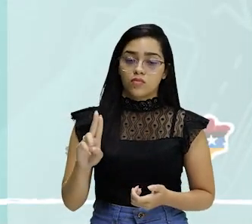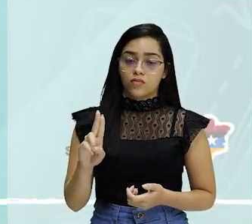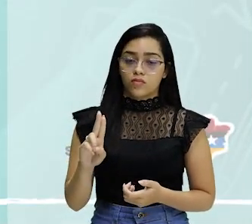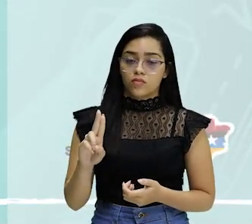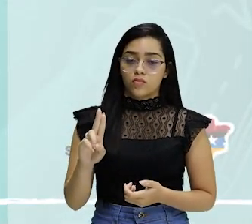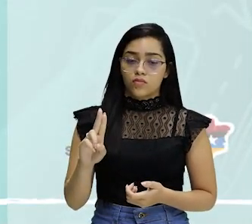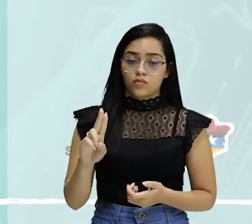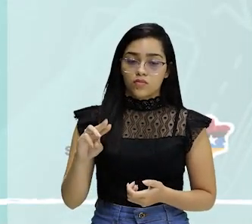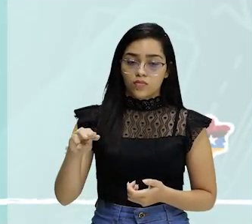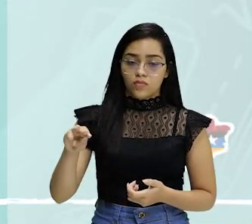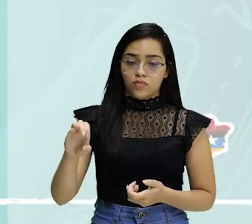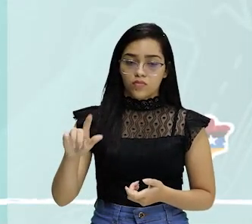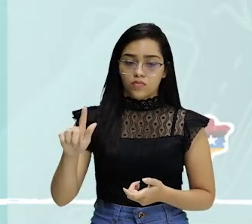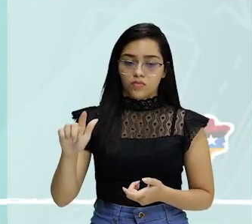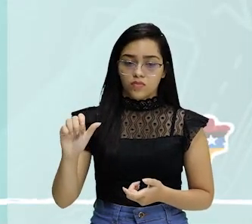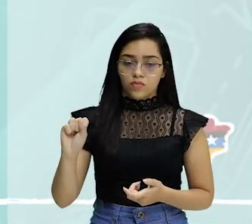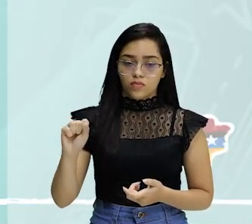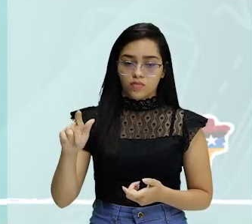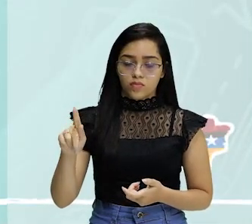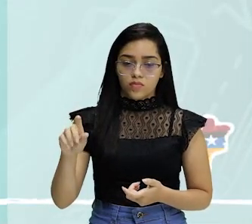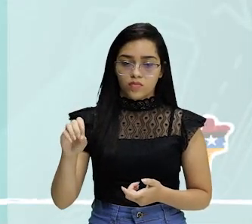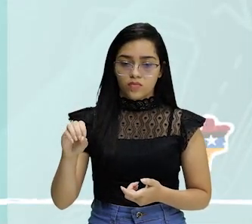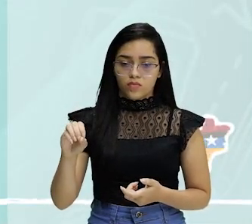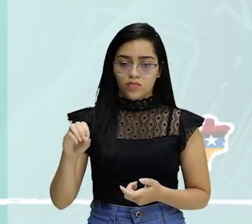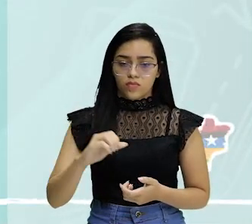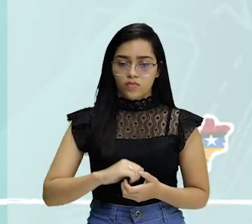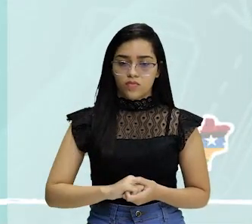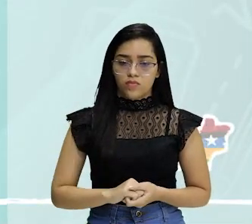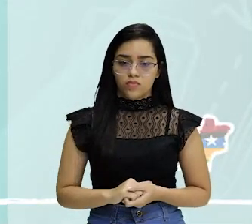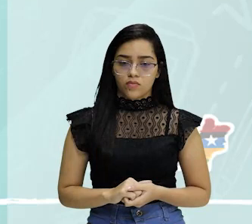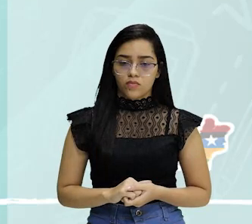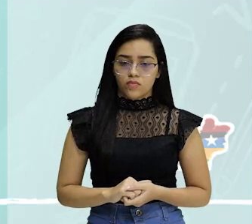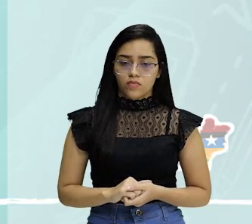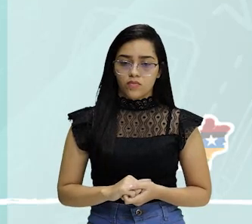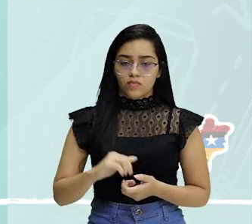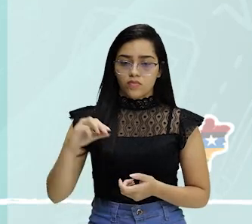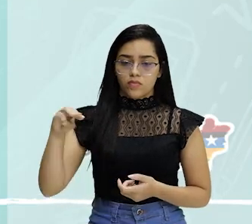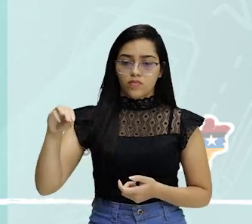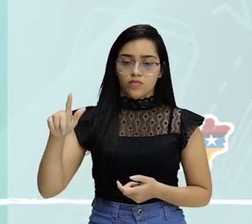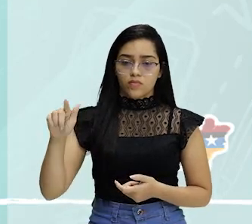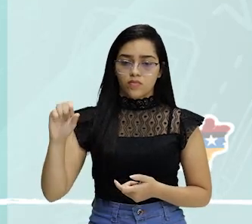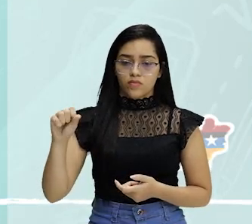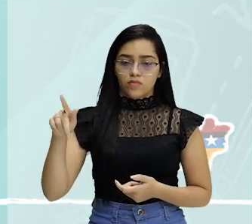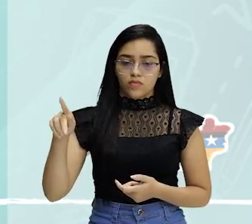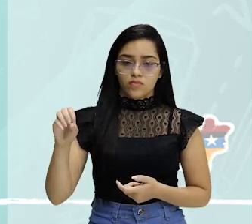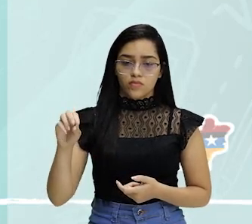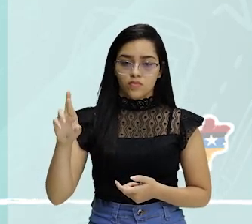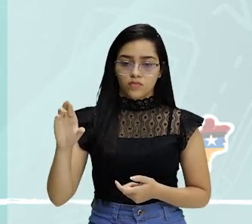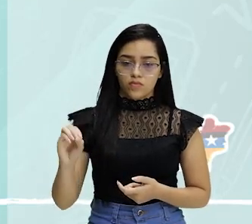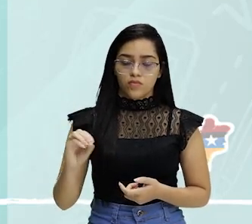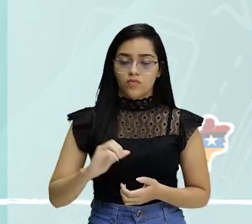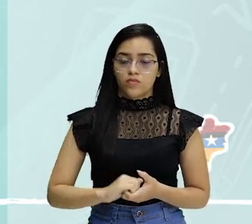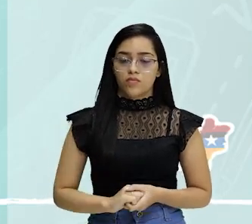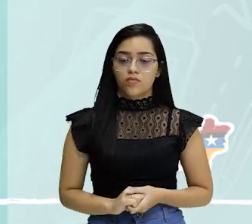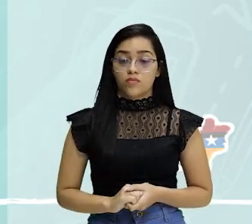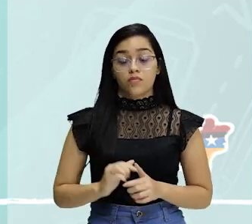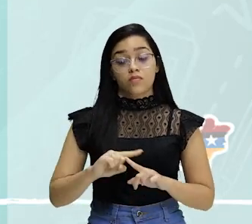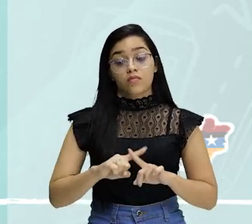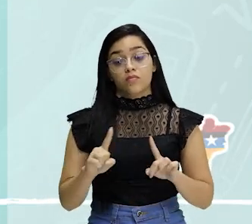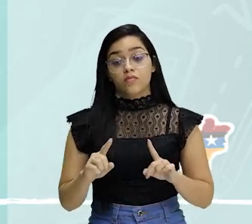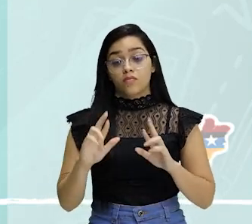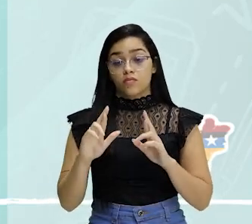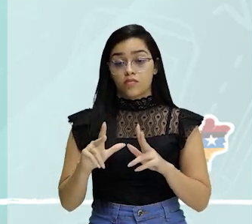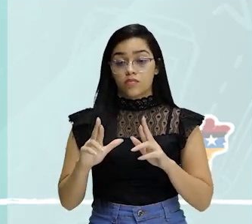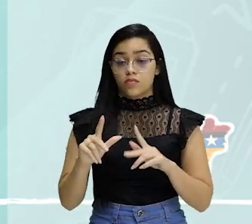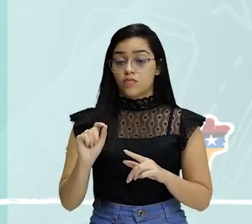de megásporo. No masculino era micrósporo. No feminino eu tenho o megásporo. Só que